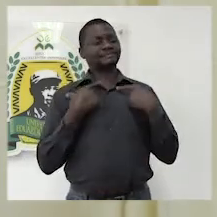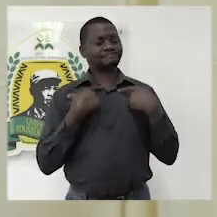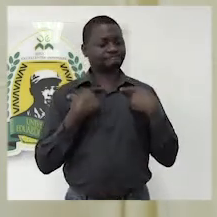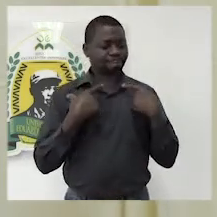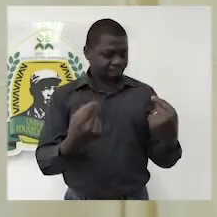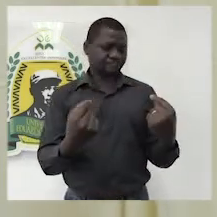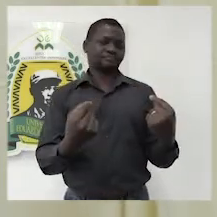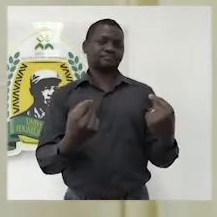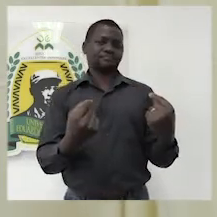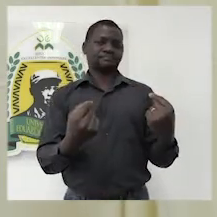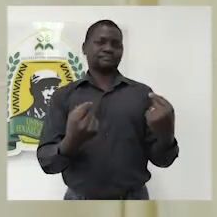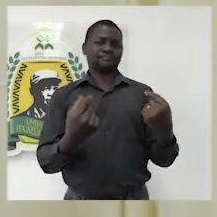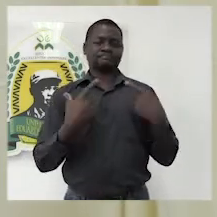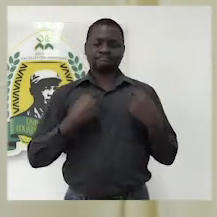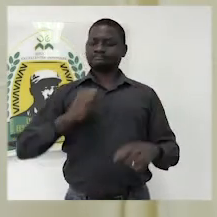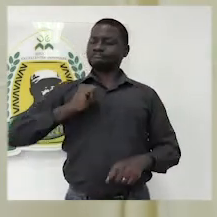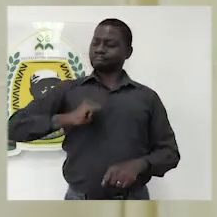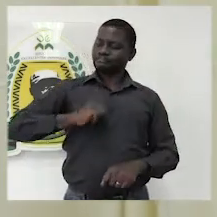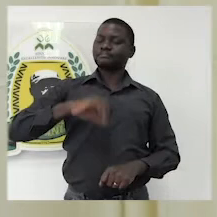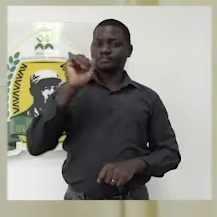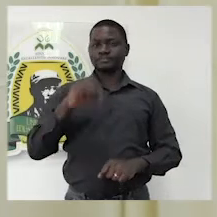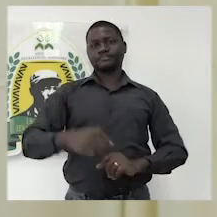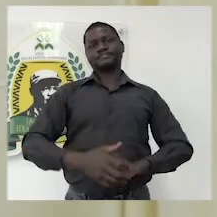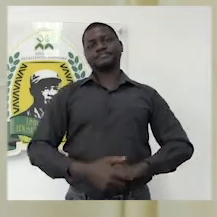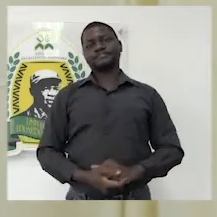carisma e humildade.